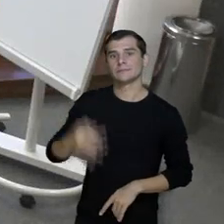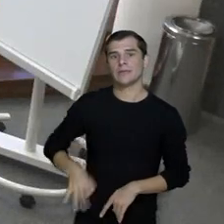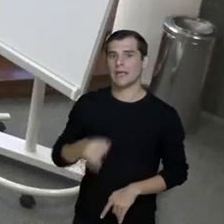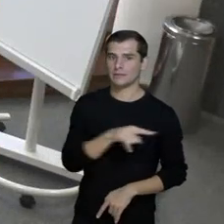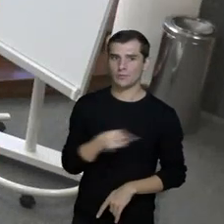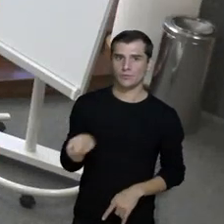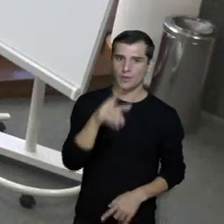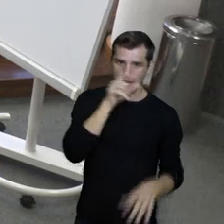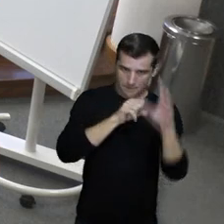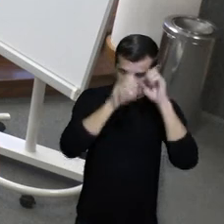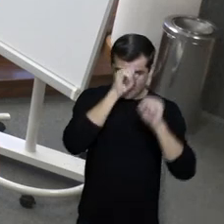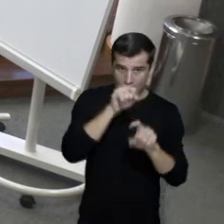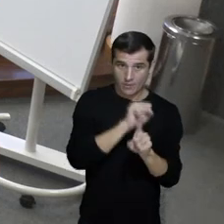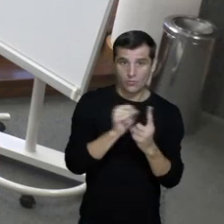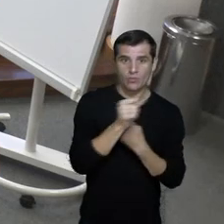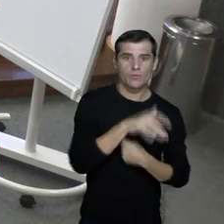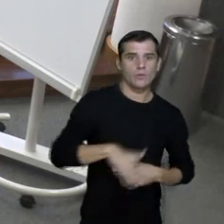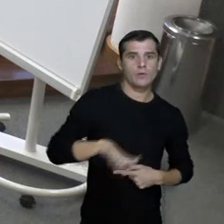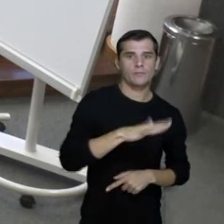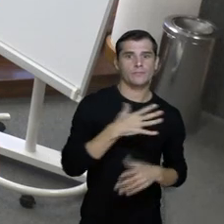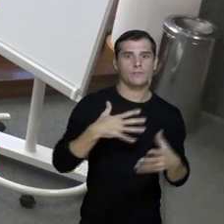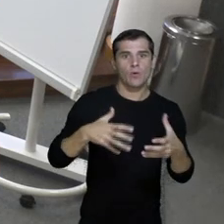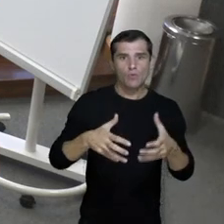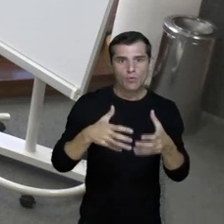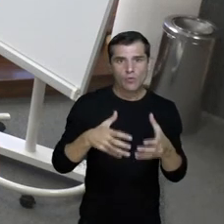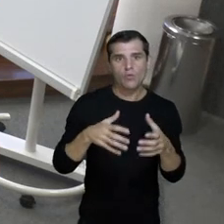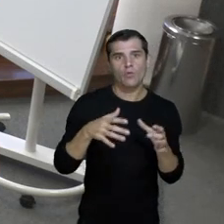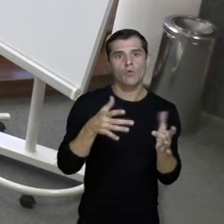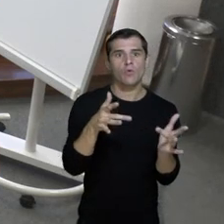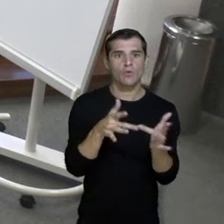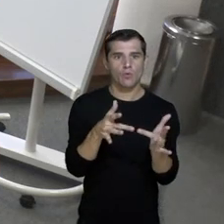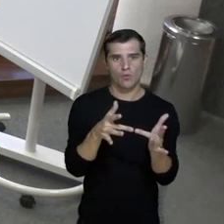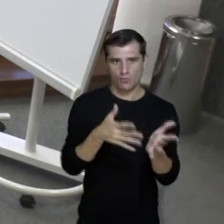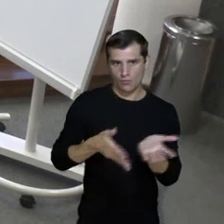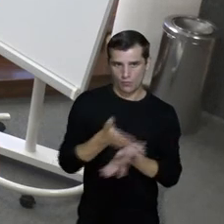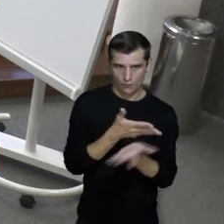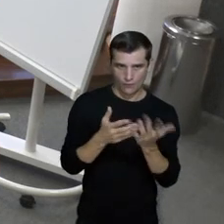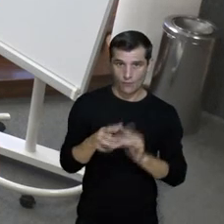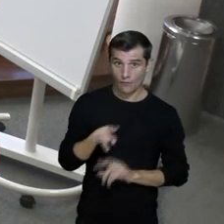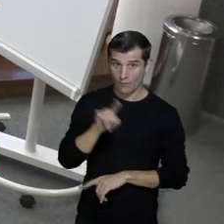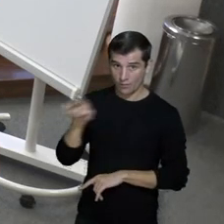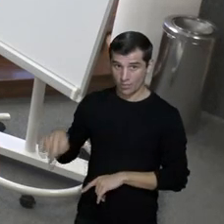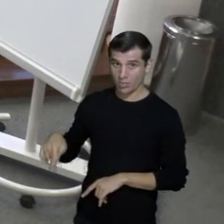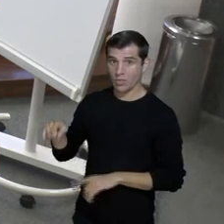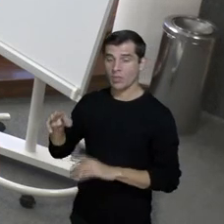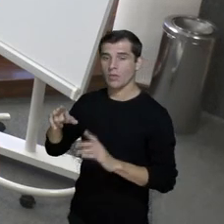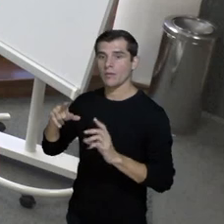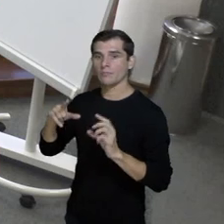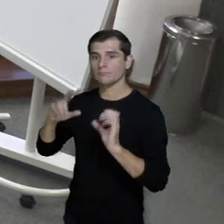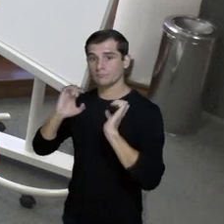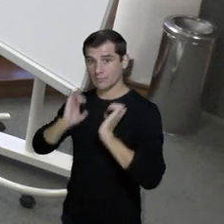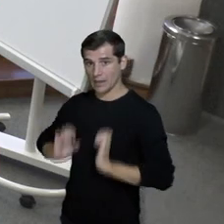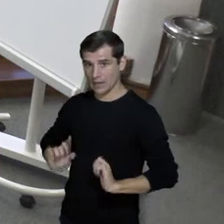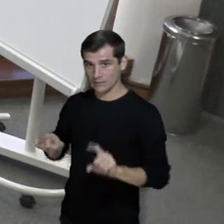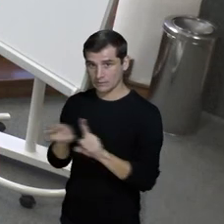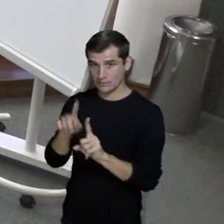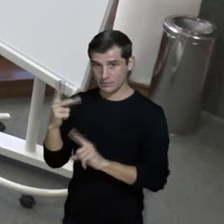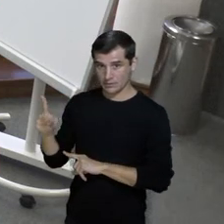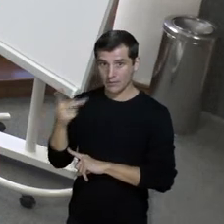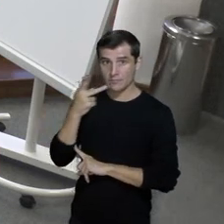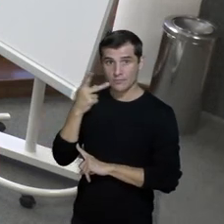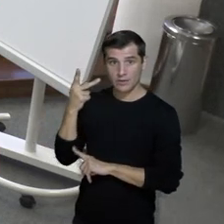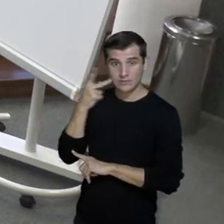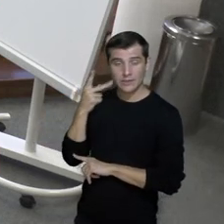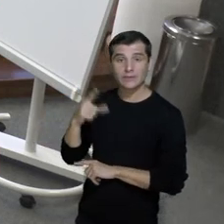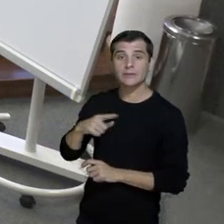é conceito de moral e ética na perspectiva de piag ele vai falar de dois termos heteronomia